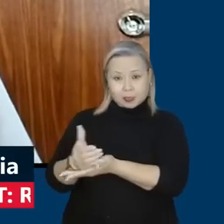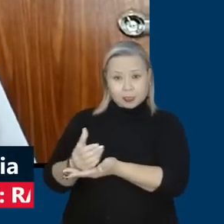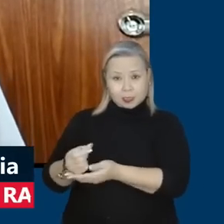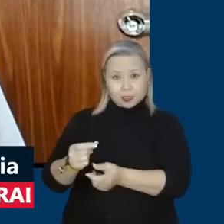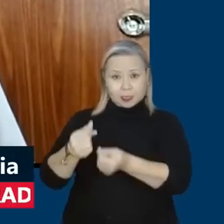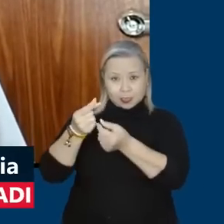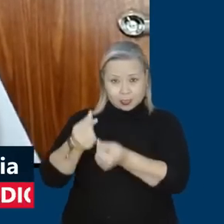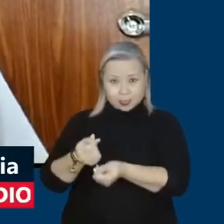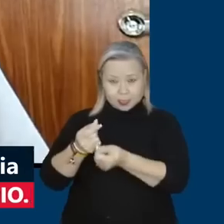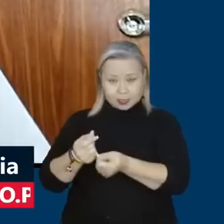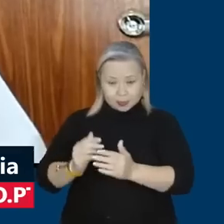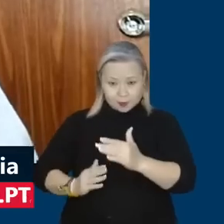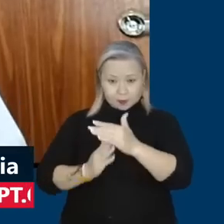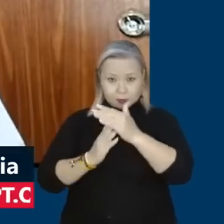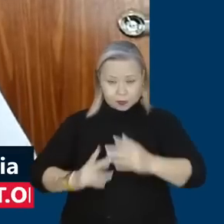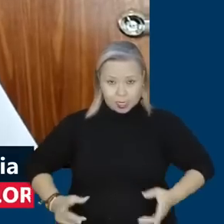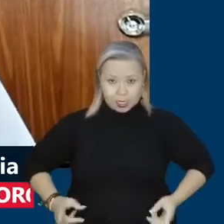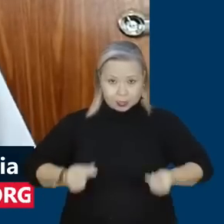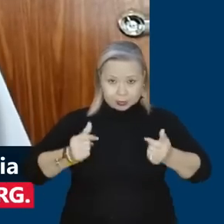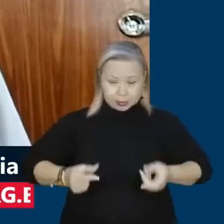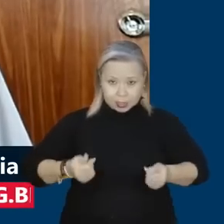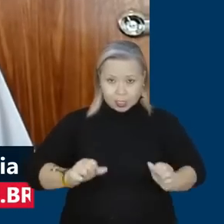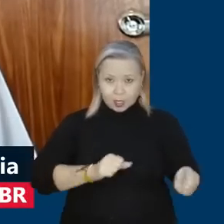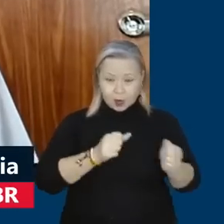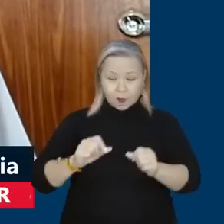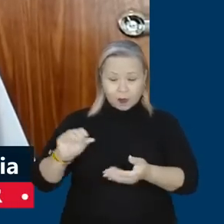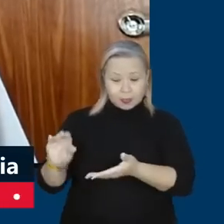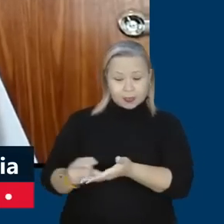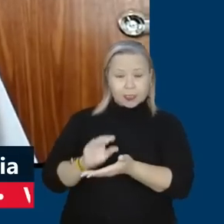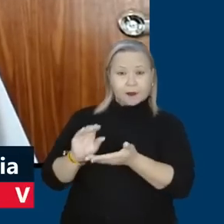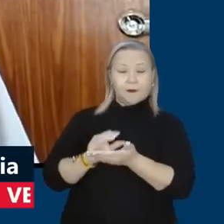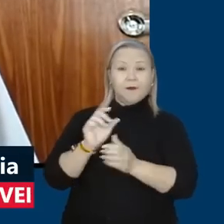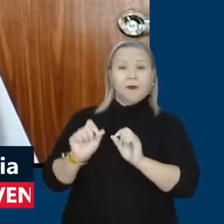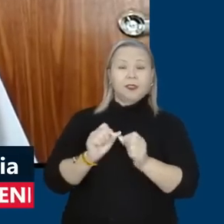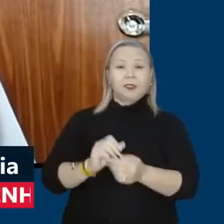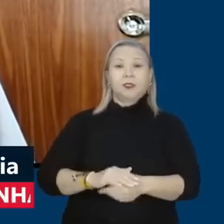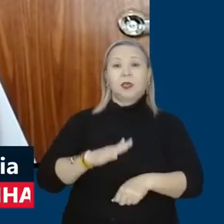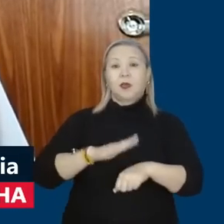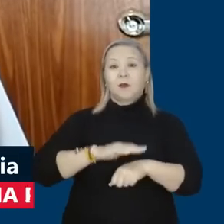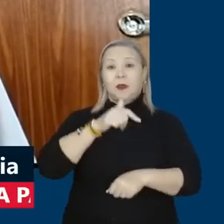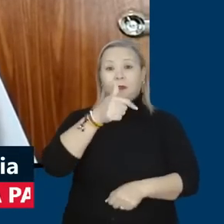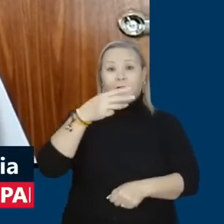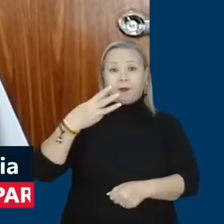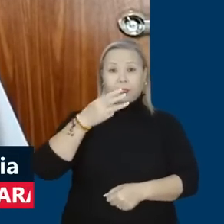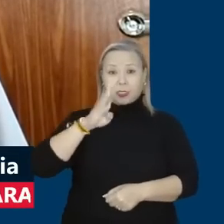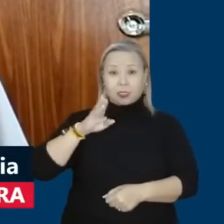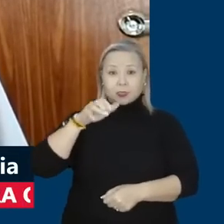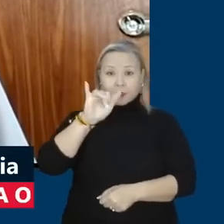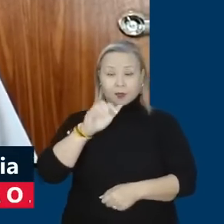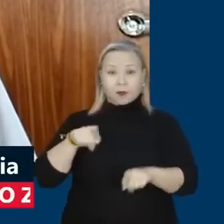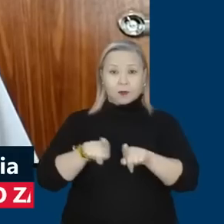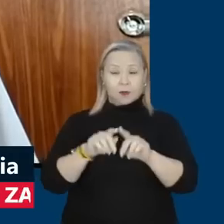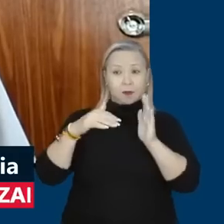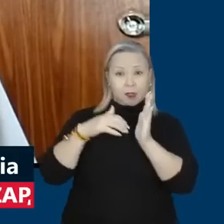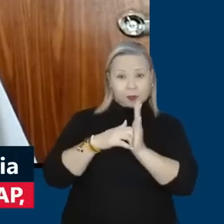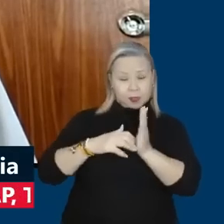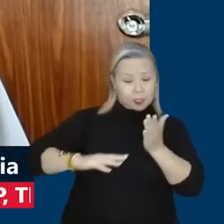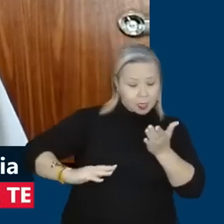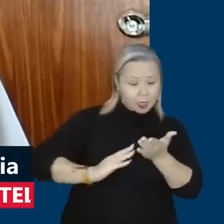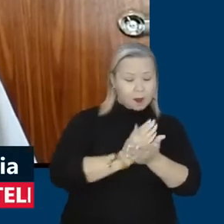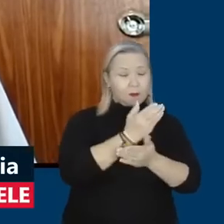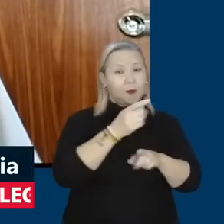de arrecadação do teto de gastos, possa ser investido. São mais 23 bilhões. Também o Senado